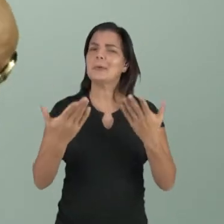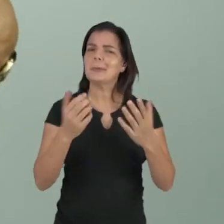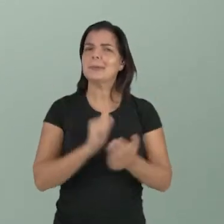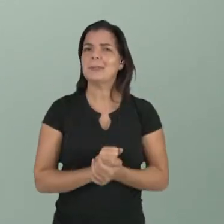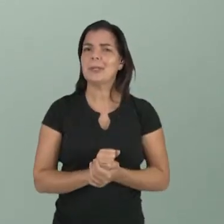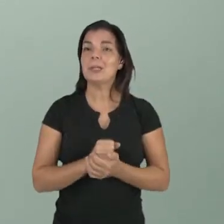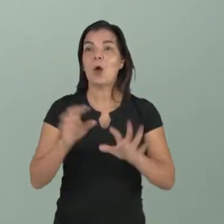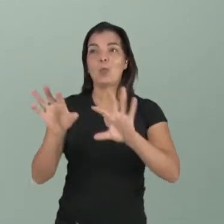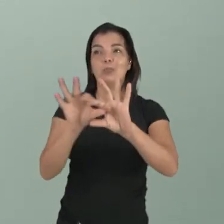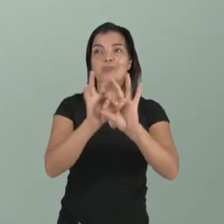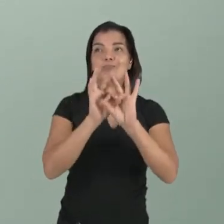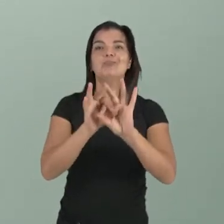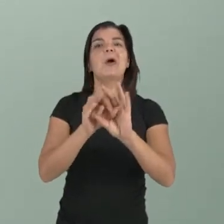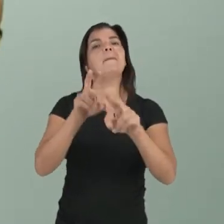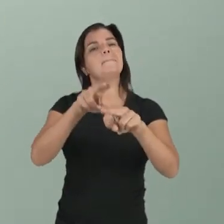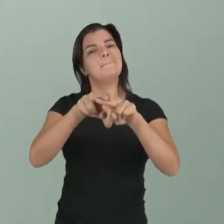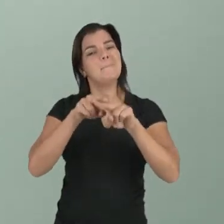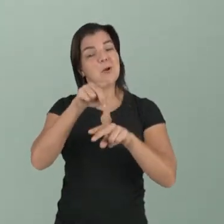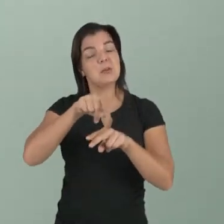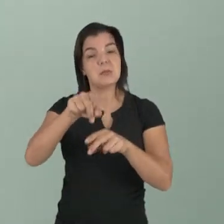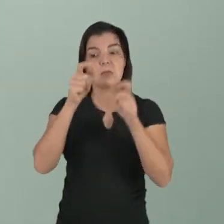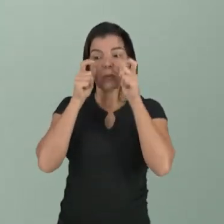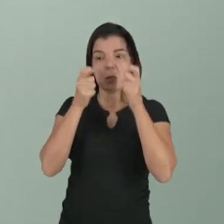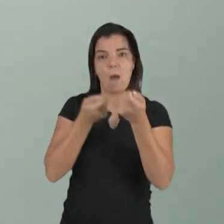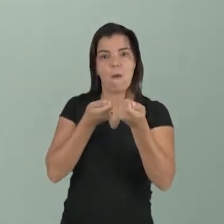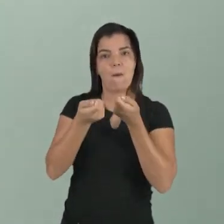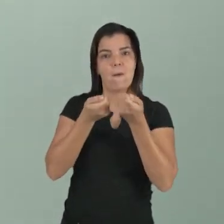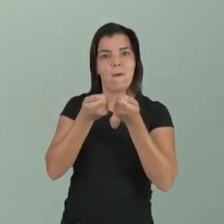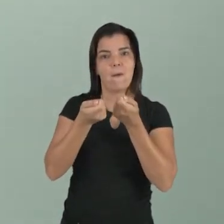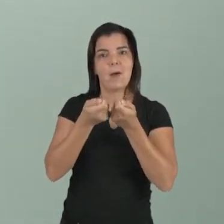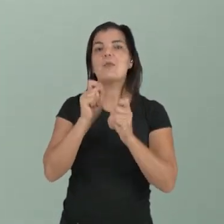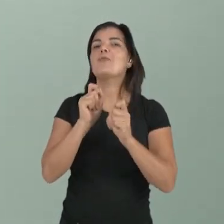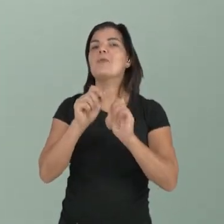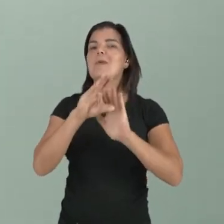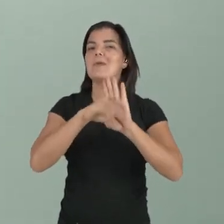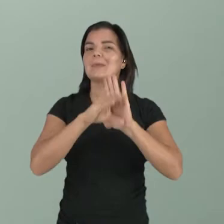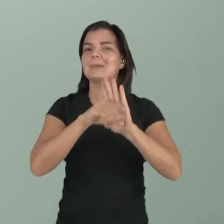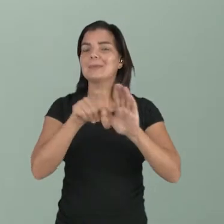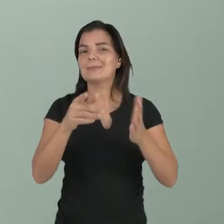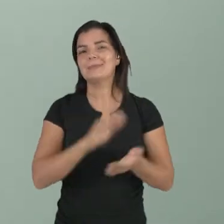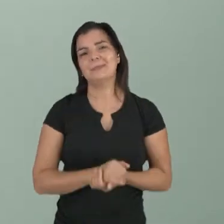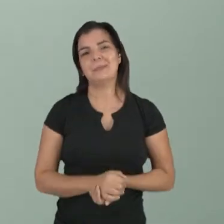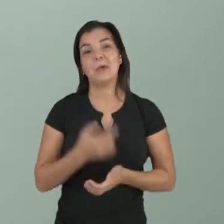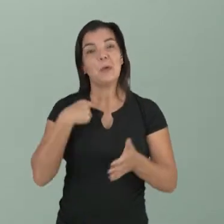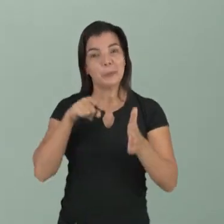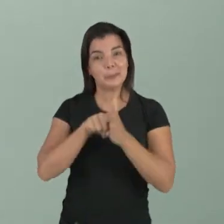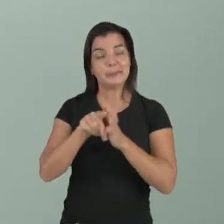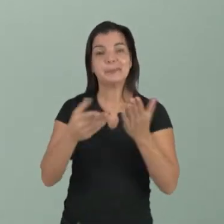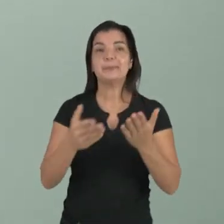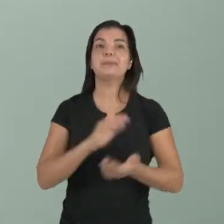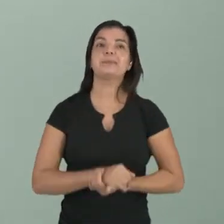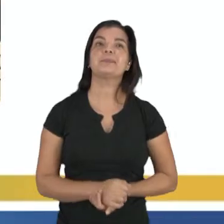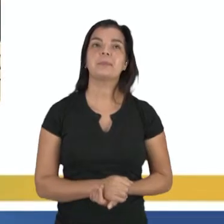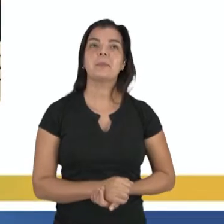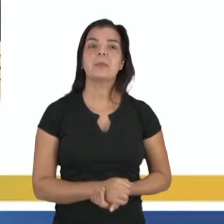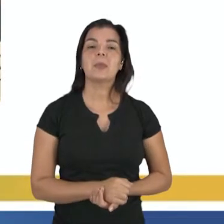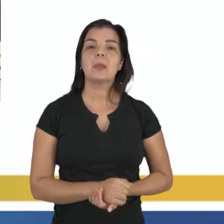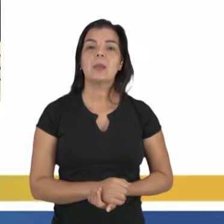estão interligados. É por isso que você tem que ter o controle do conteúdo. Vamos fazer as questões? Vamos lá? Olha